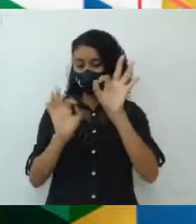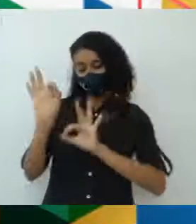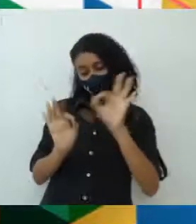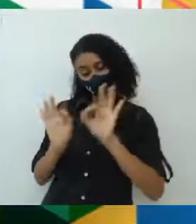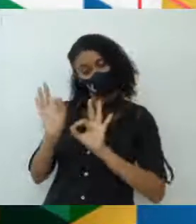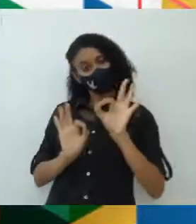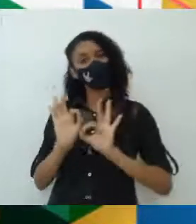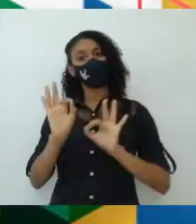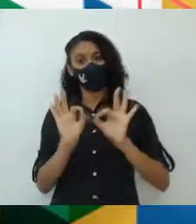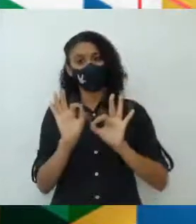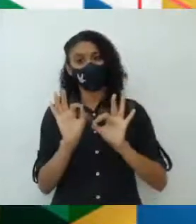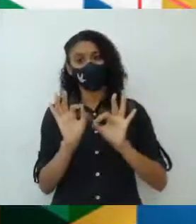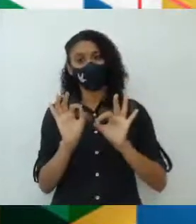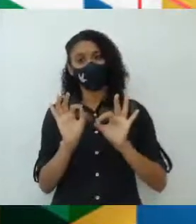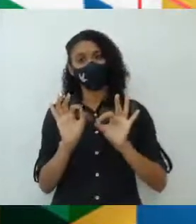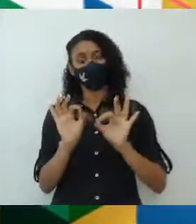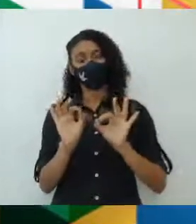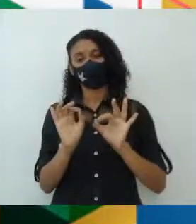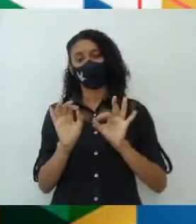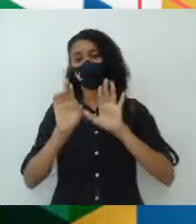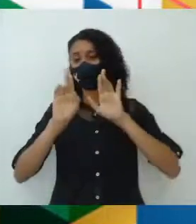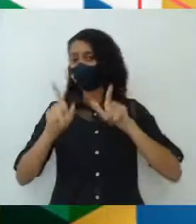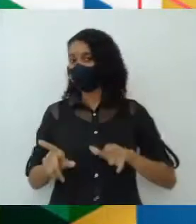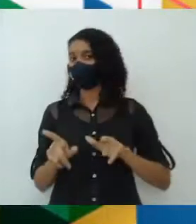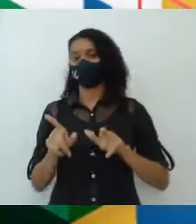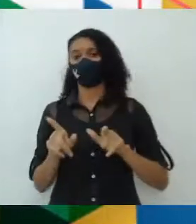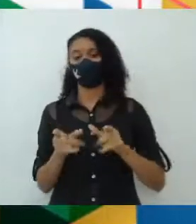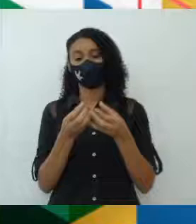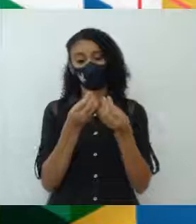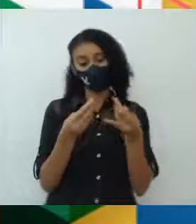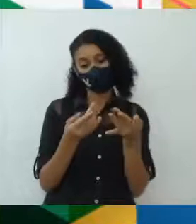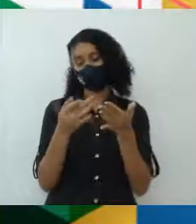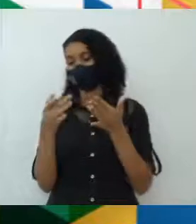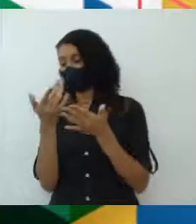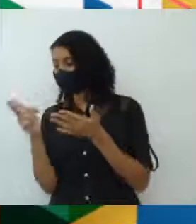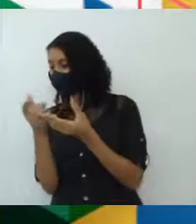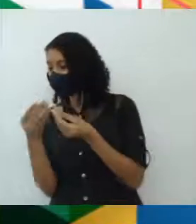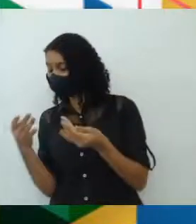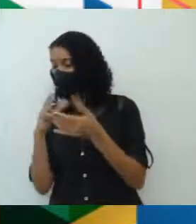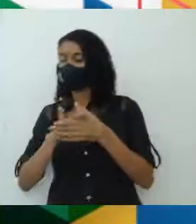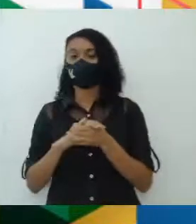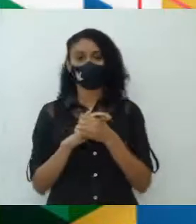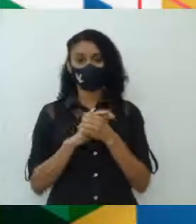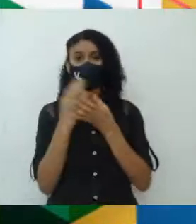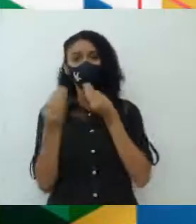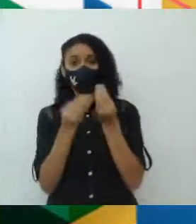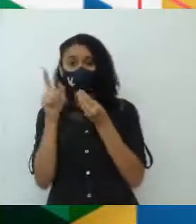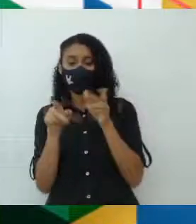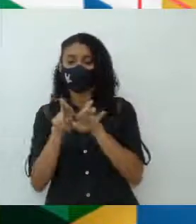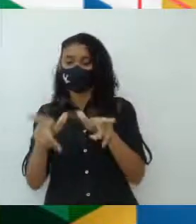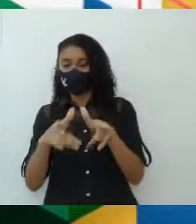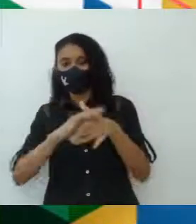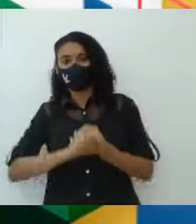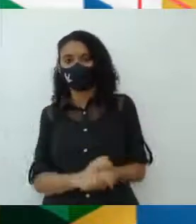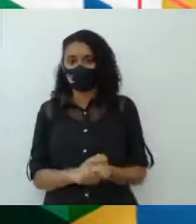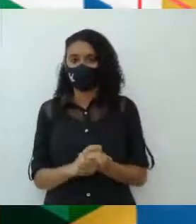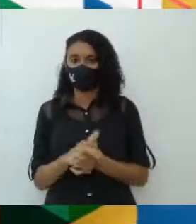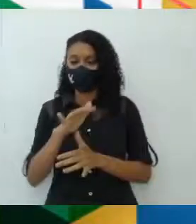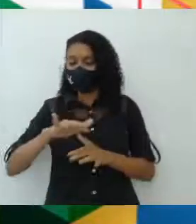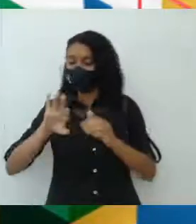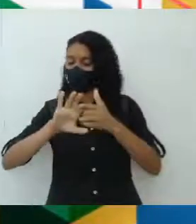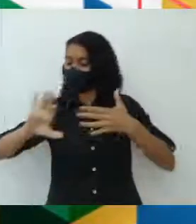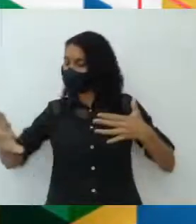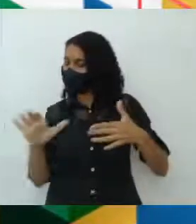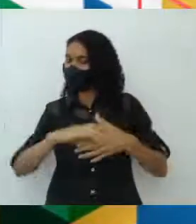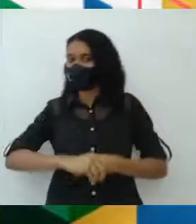em relação ao outro, ela é diferente de uma substância para outra. E como elas são diferentes, o